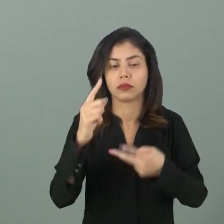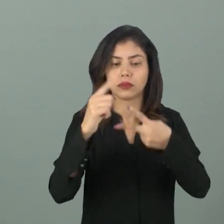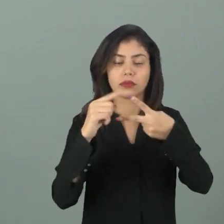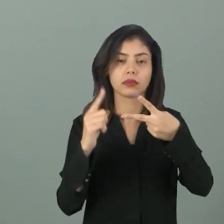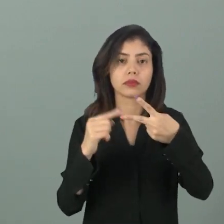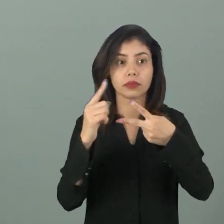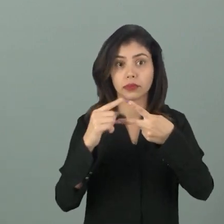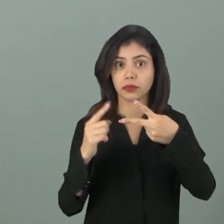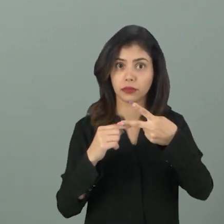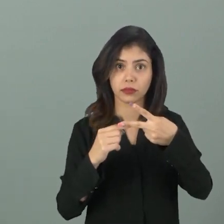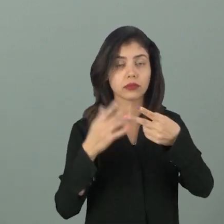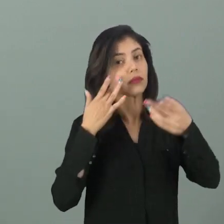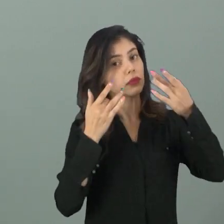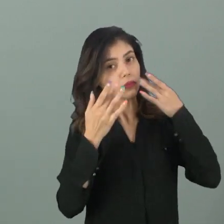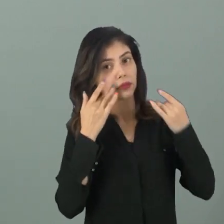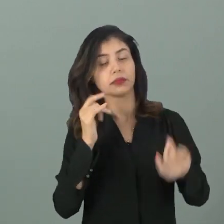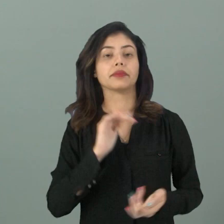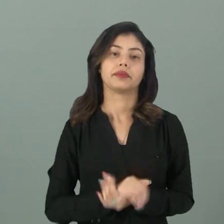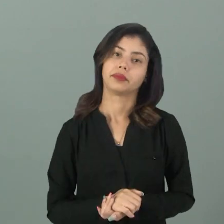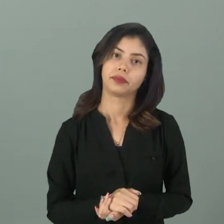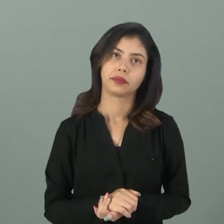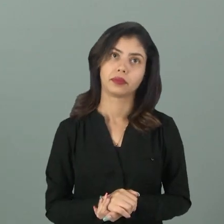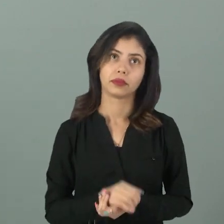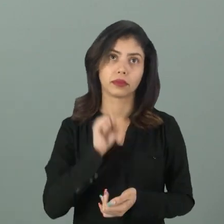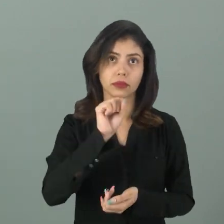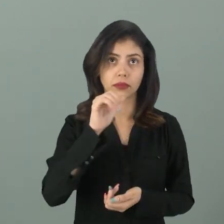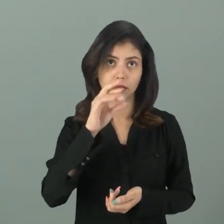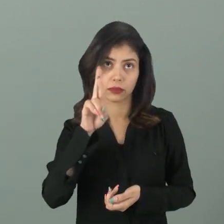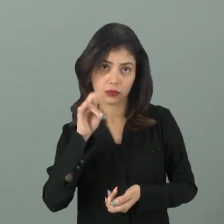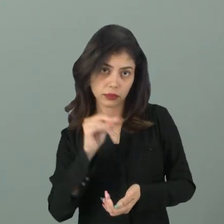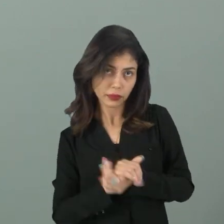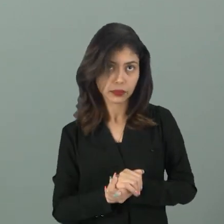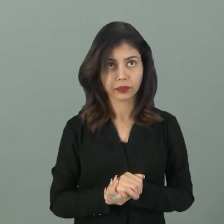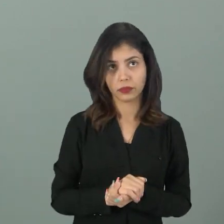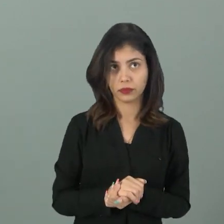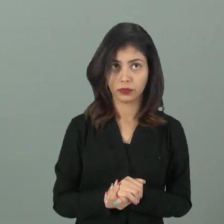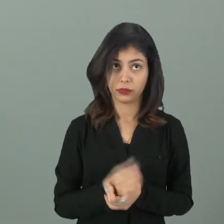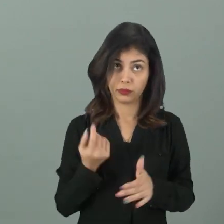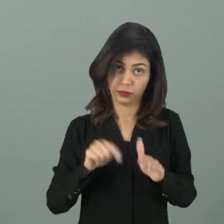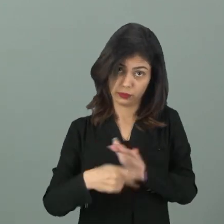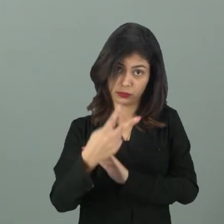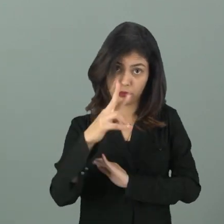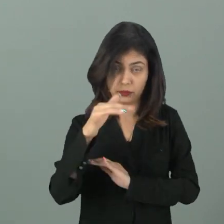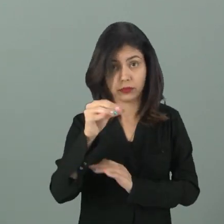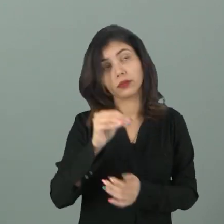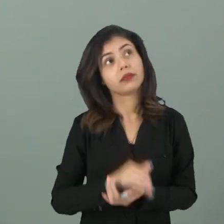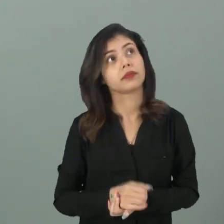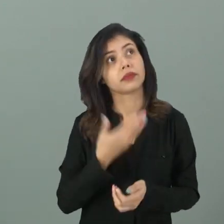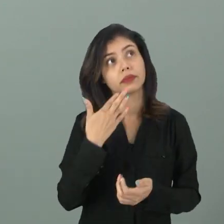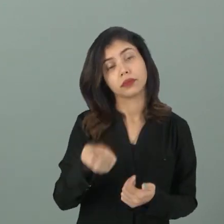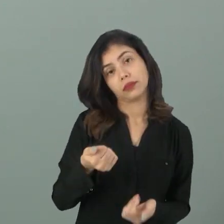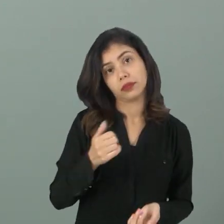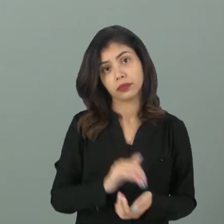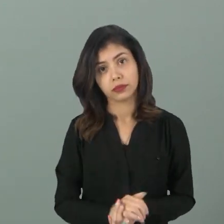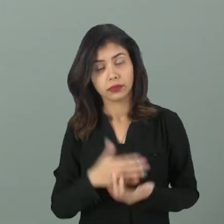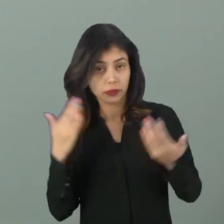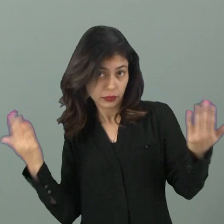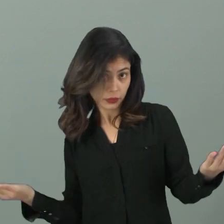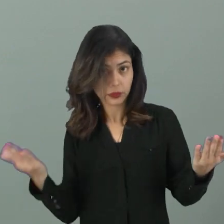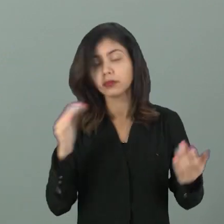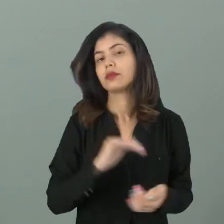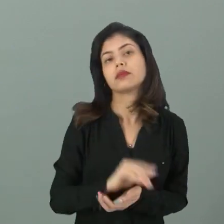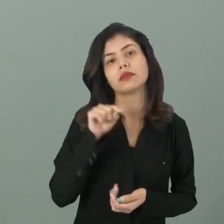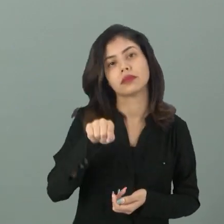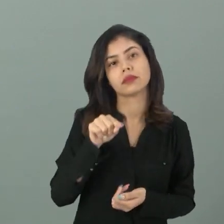duas vertentes, né, do teatro medieval, o teatro sacro e o teatro profano. Beleza? Então, gente,